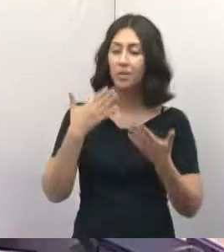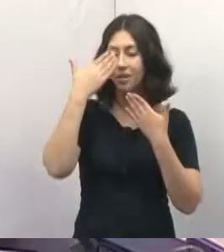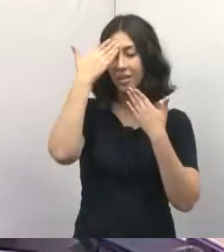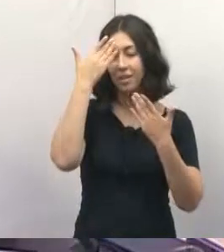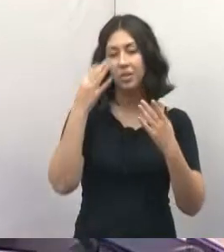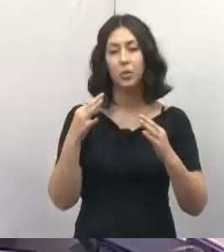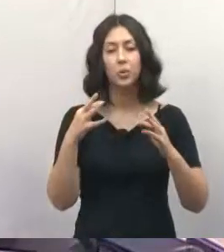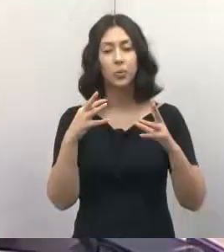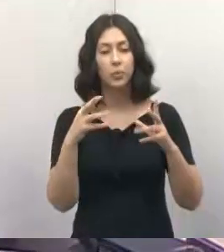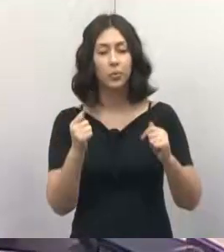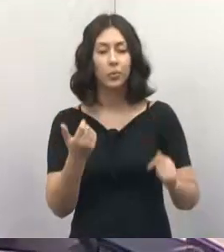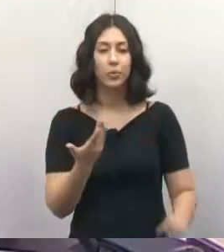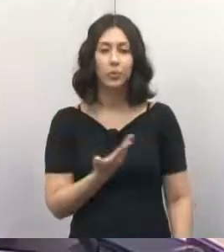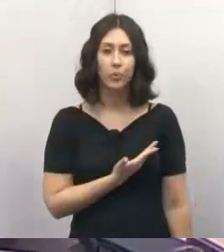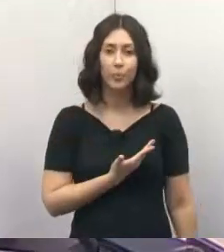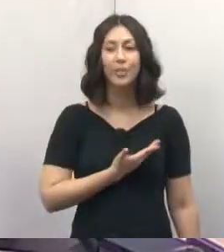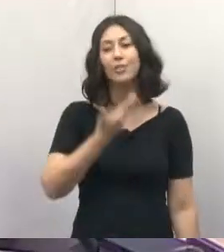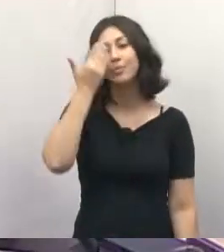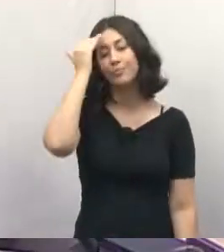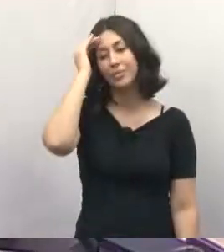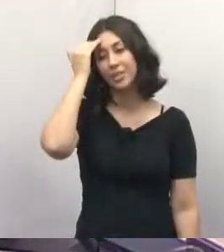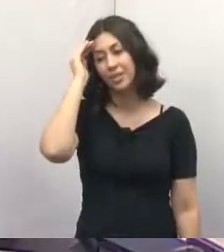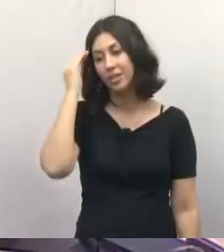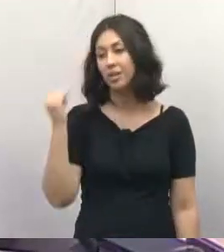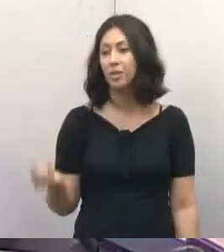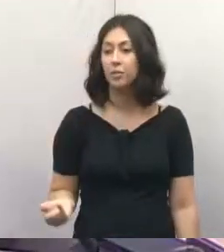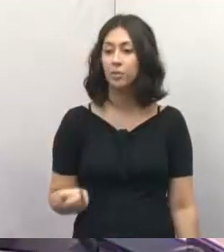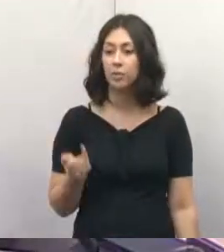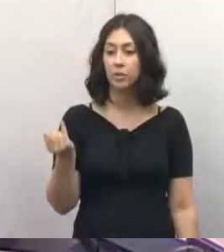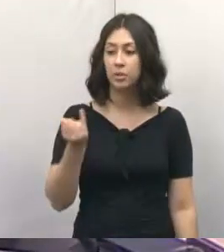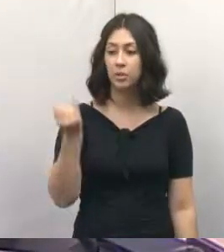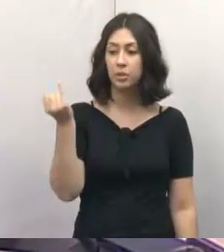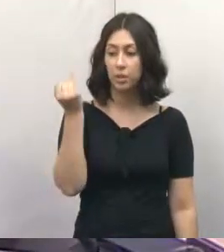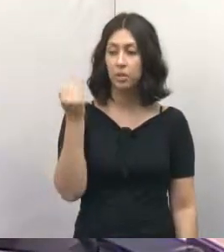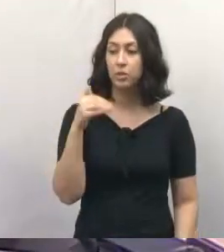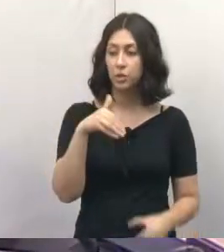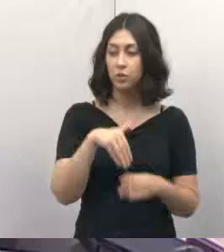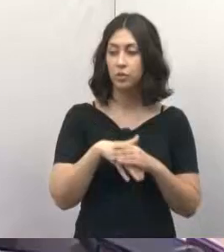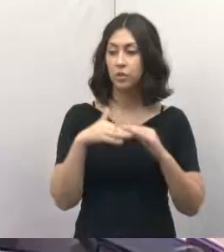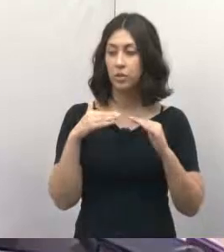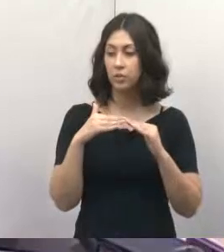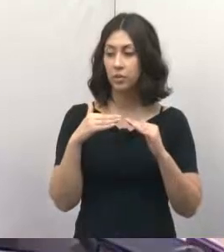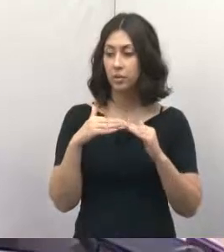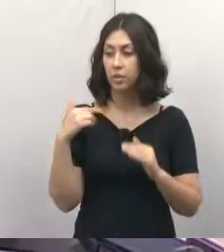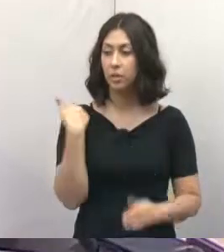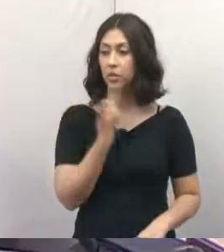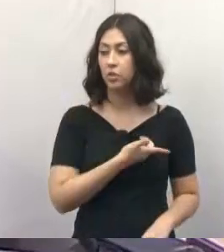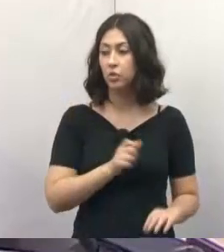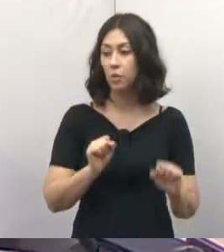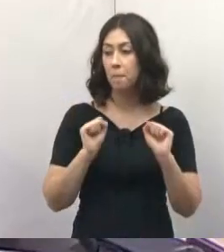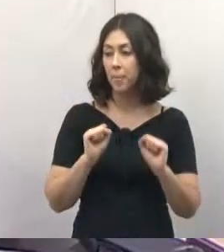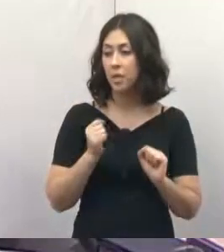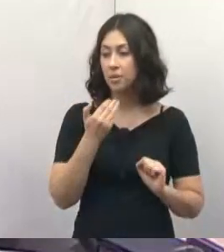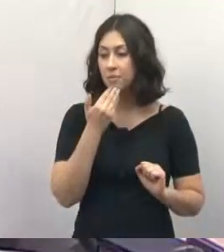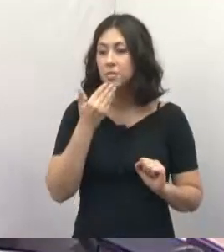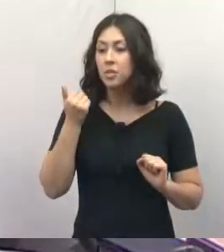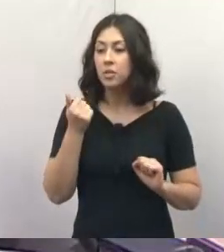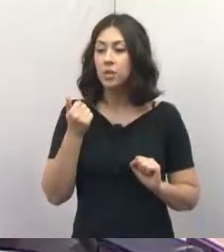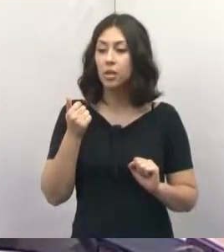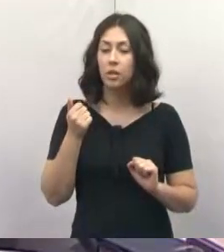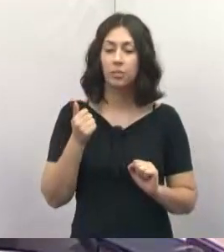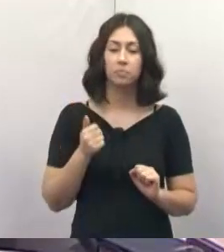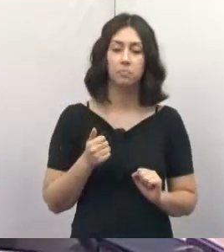aí a todos os colegas que entenderam a importância de votar favorável a esse projeto, para que a gente possa, de fato, aí melhorar a vida das